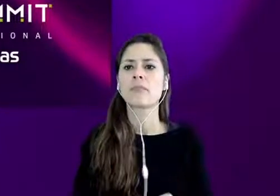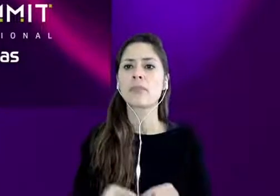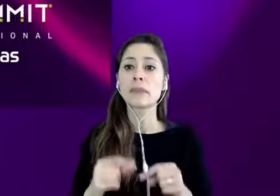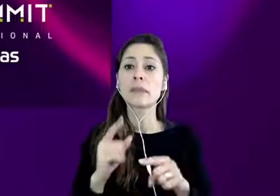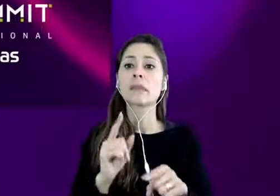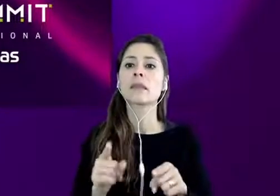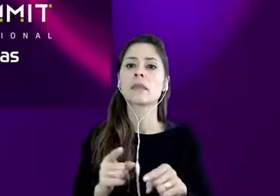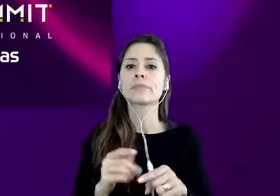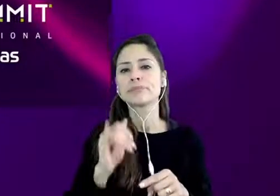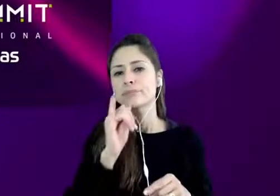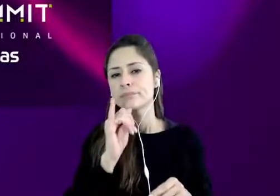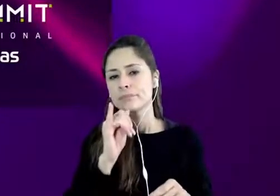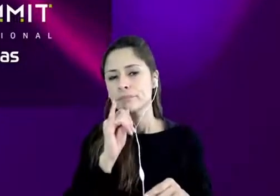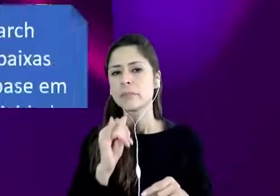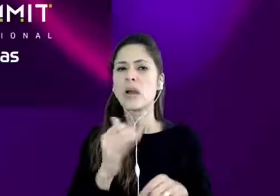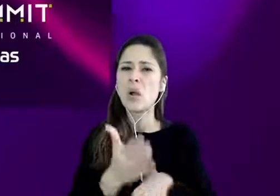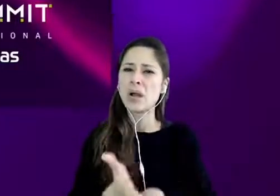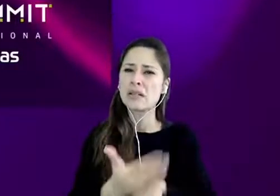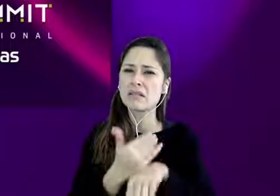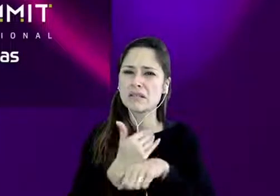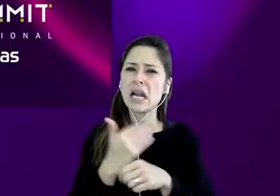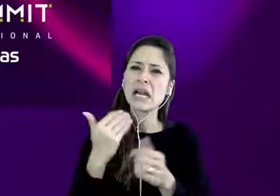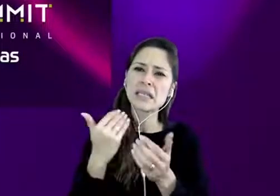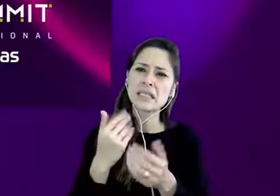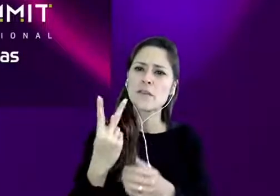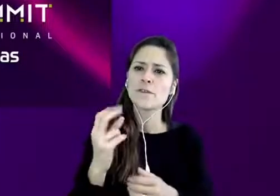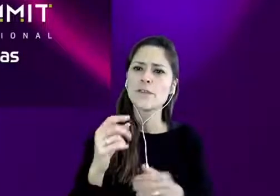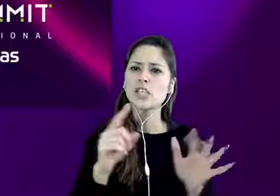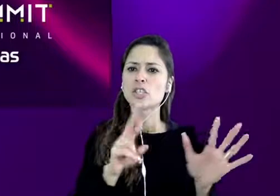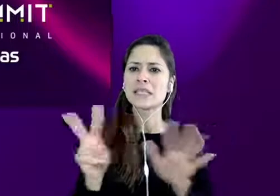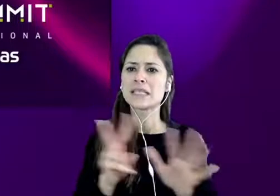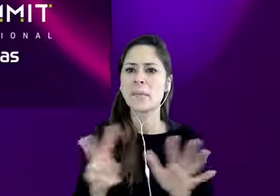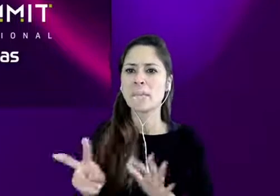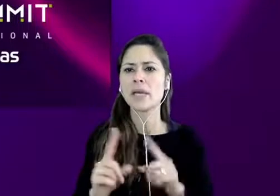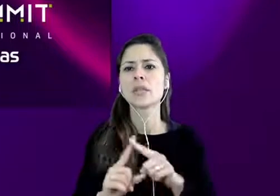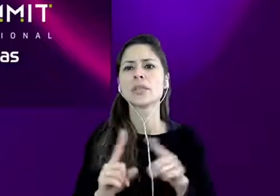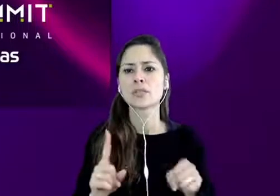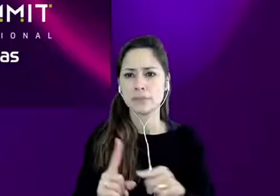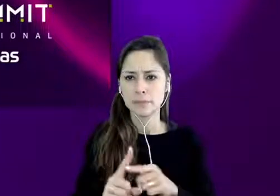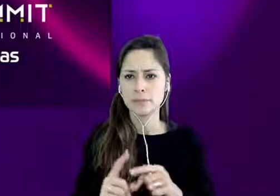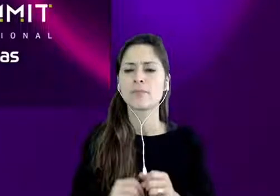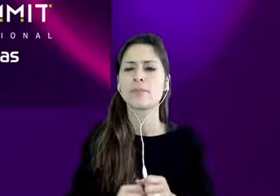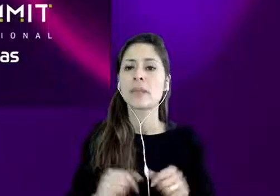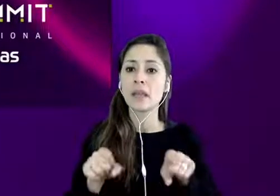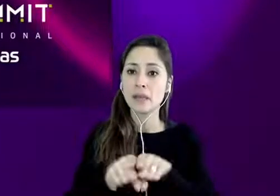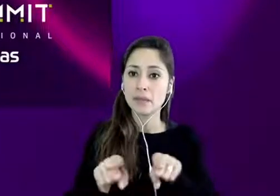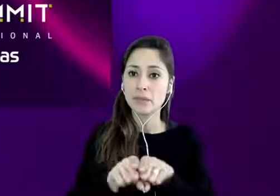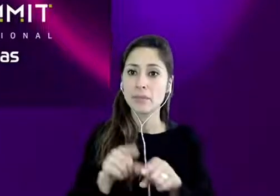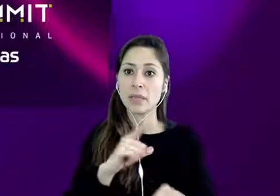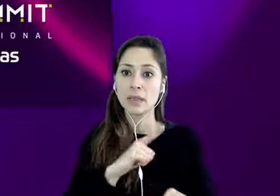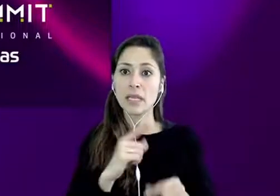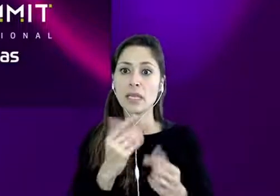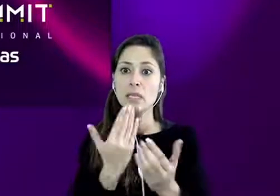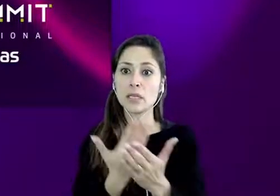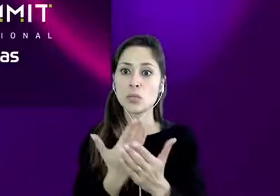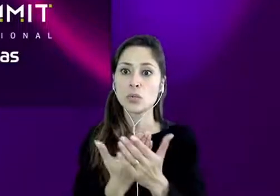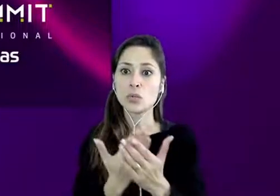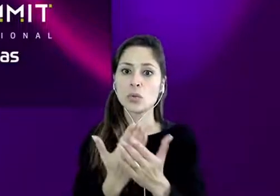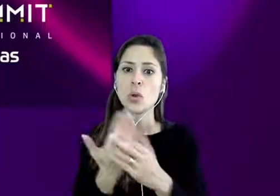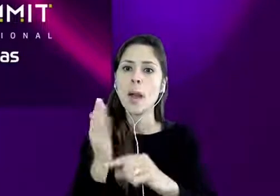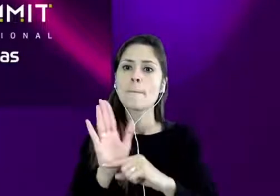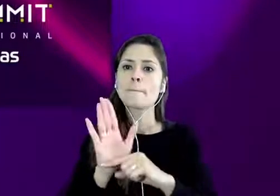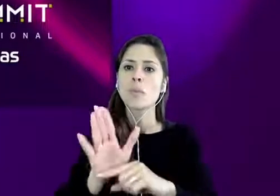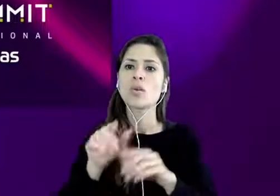exemplo, antes mesmo da 20ª semana de gravidez. E esse estudo que eu estou apresentando nesse momento, ele mostra justamente a análise